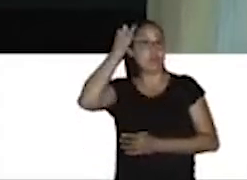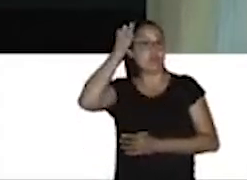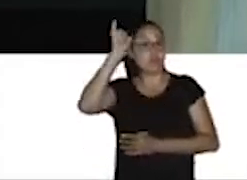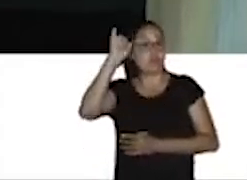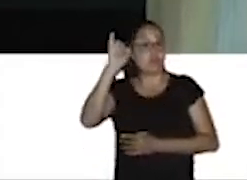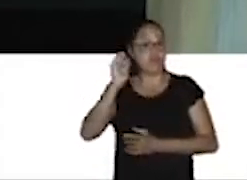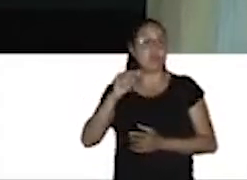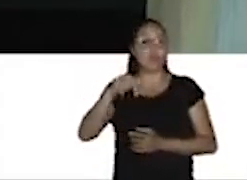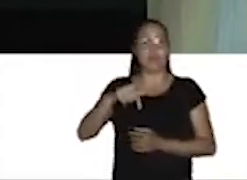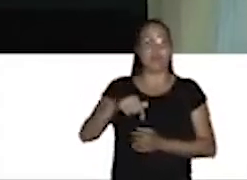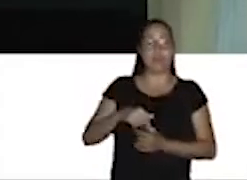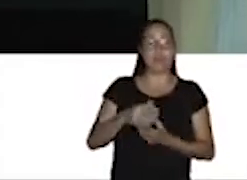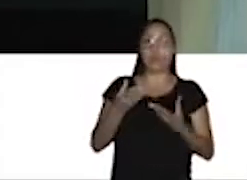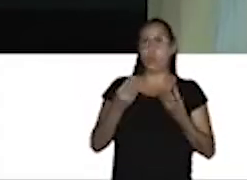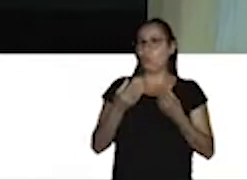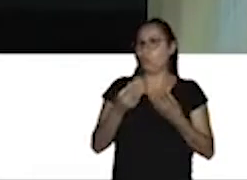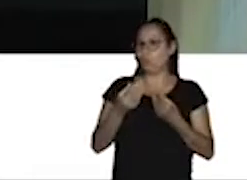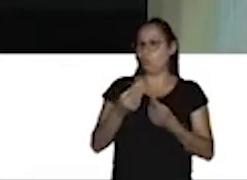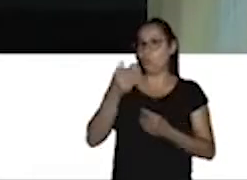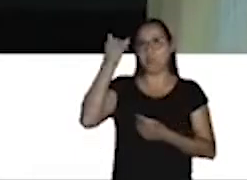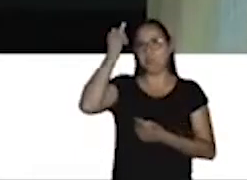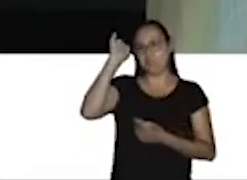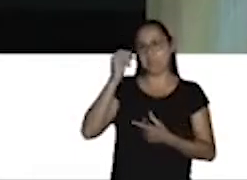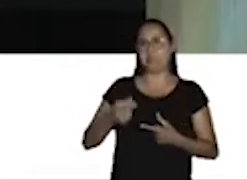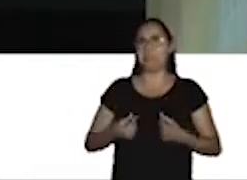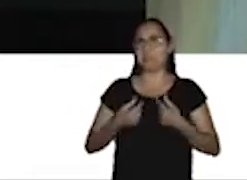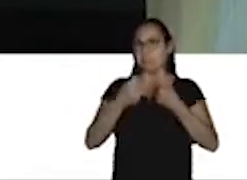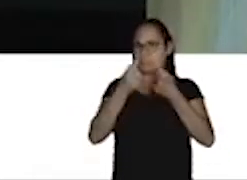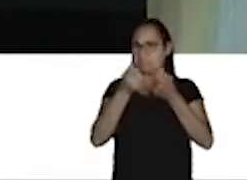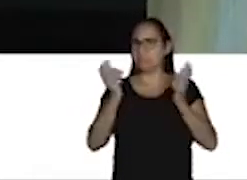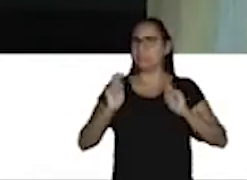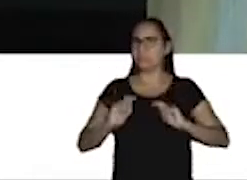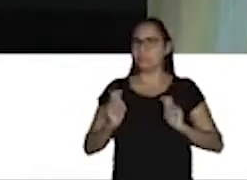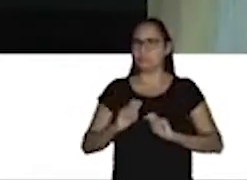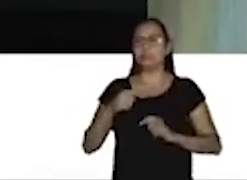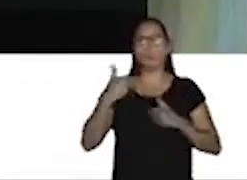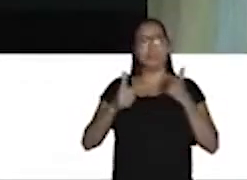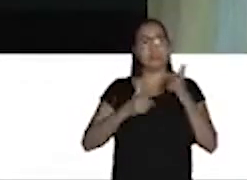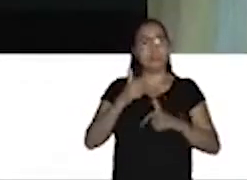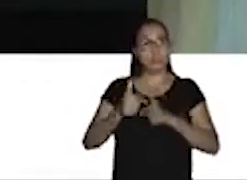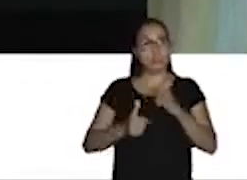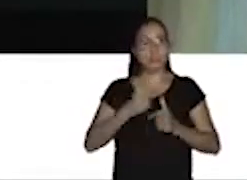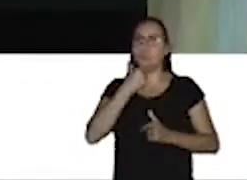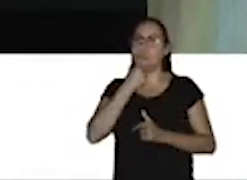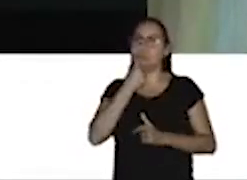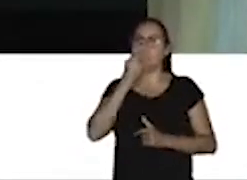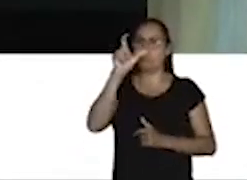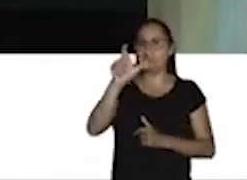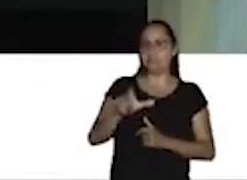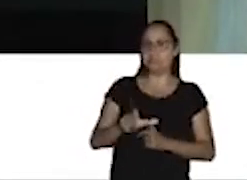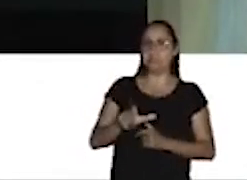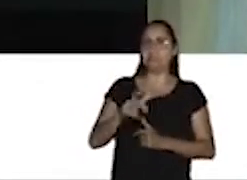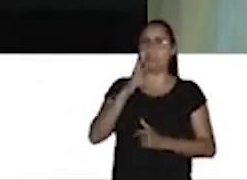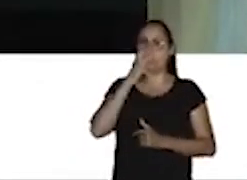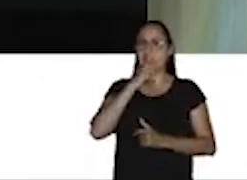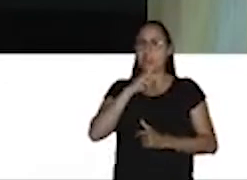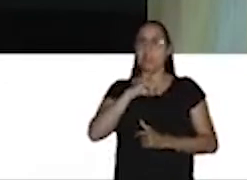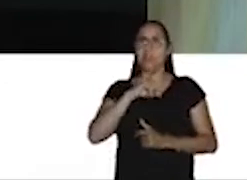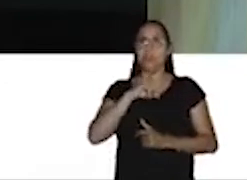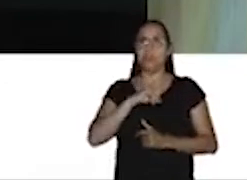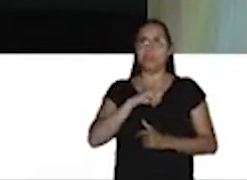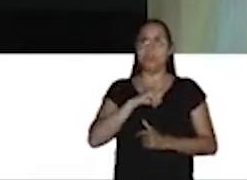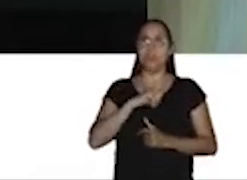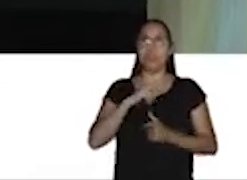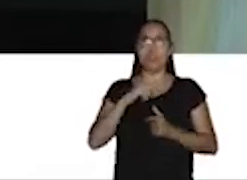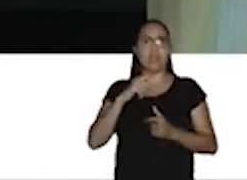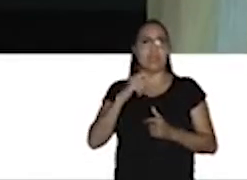fazendeiro grande aqui, dos mais ricos possível. Eu estou trabalhando com um homem que domina a gadaria. Ele